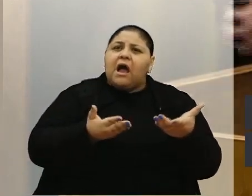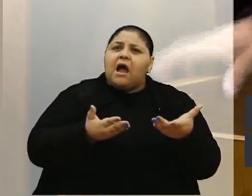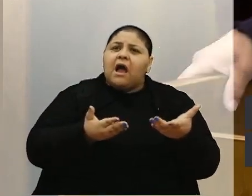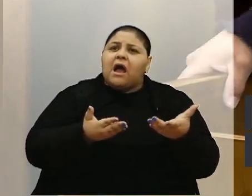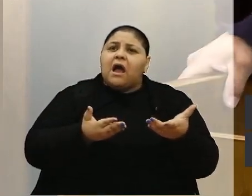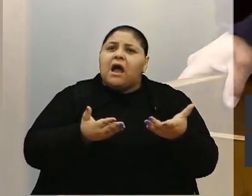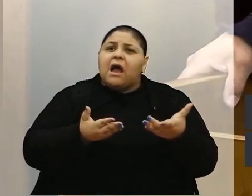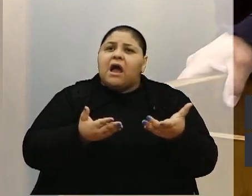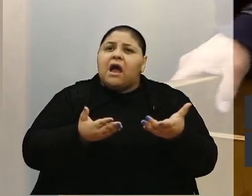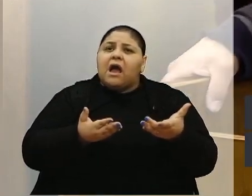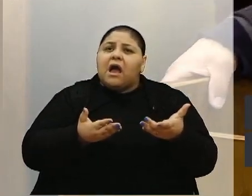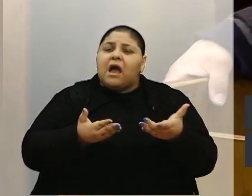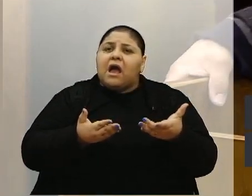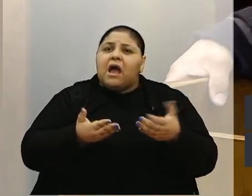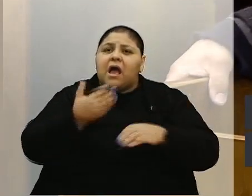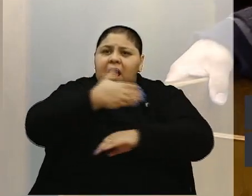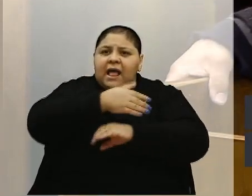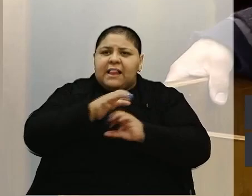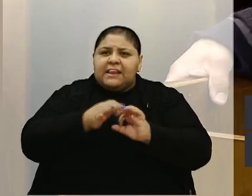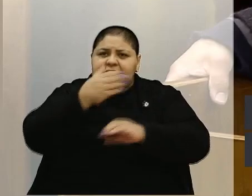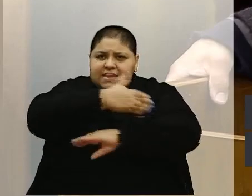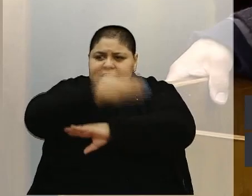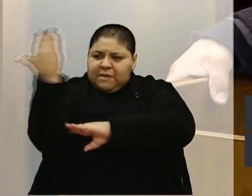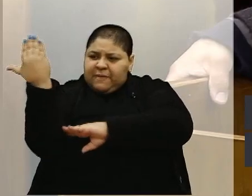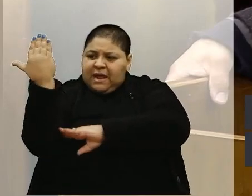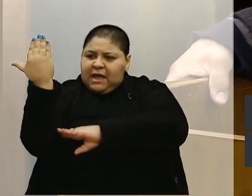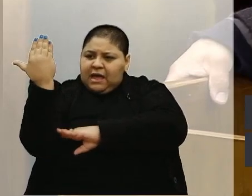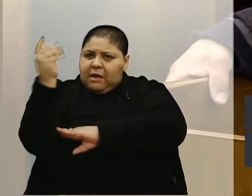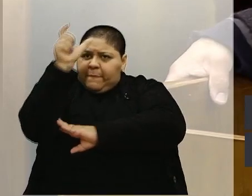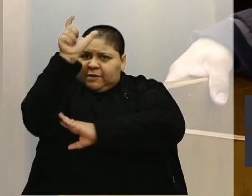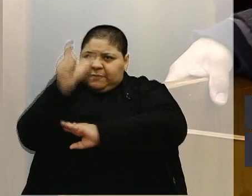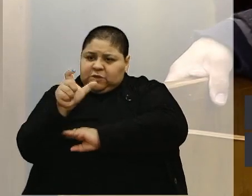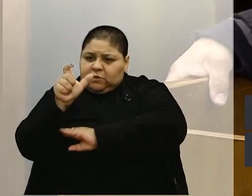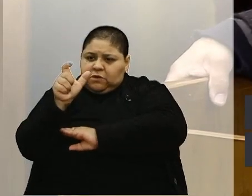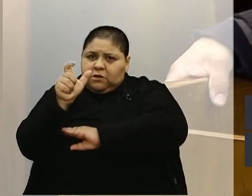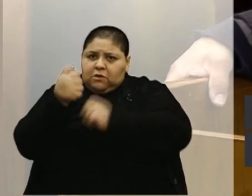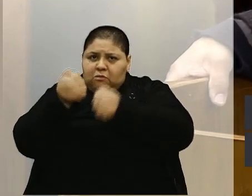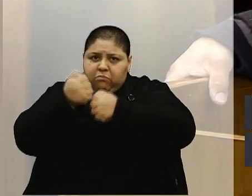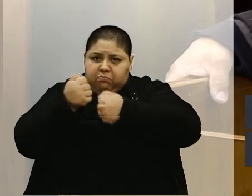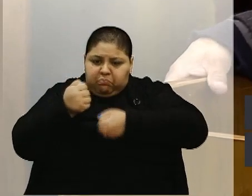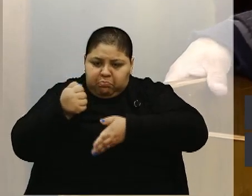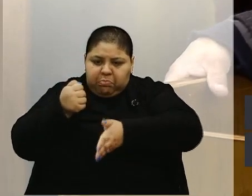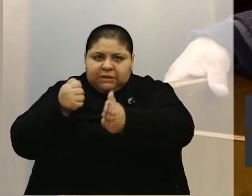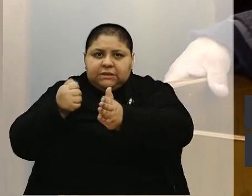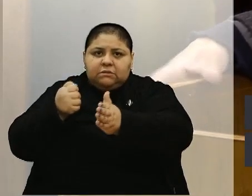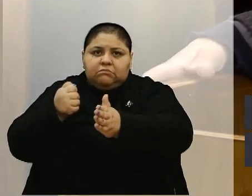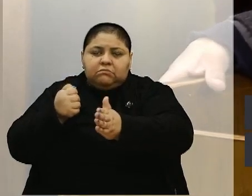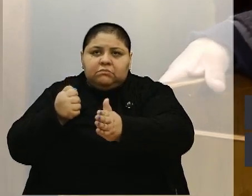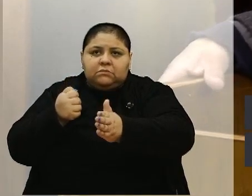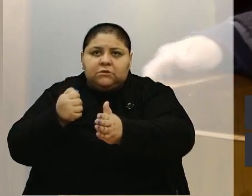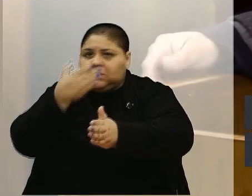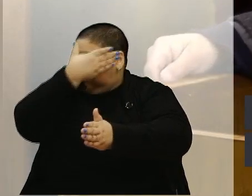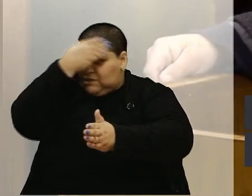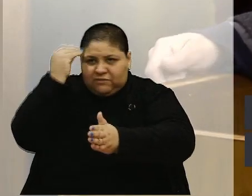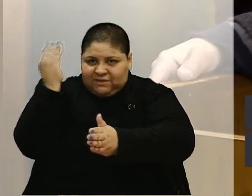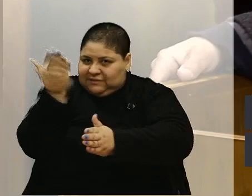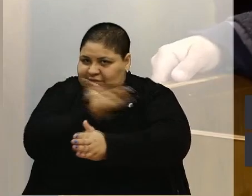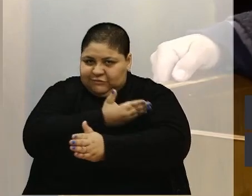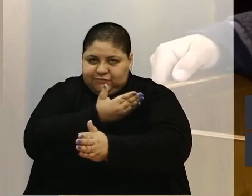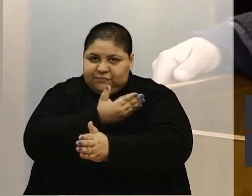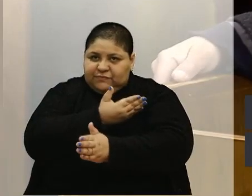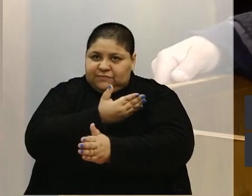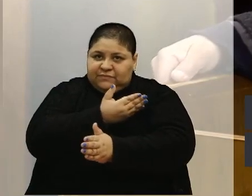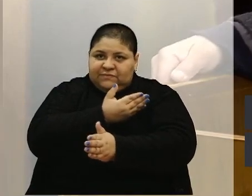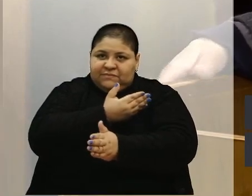abrir para que o povo passe no momento de necessidade, vocês não esqueçam, nem todos têm